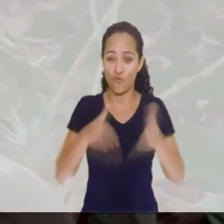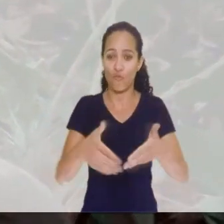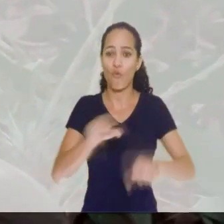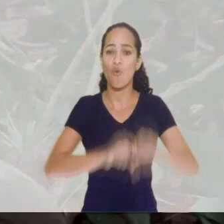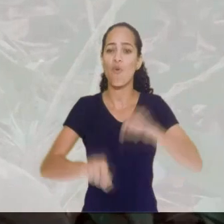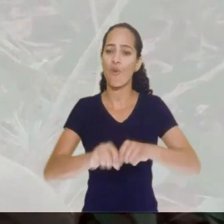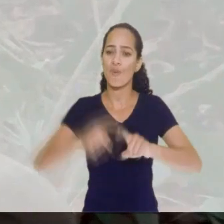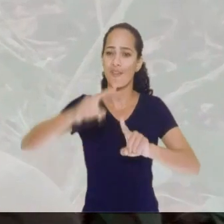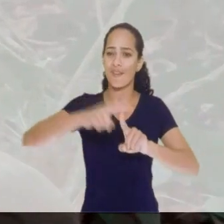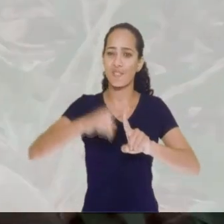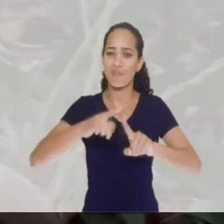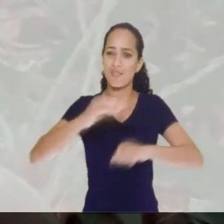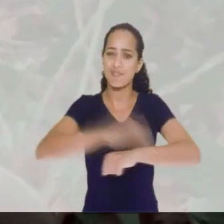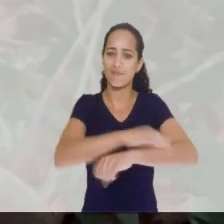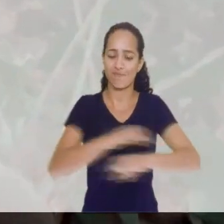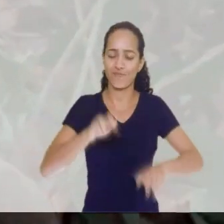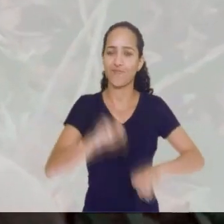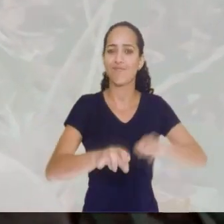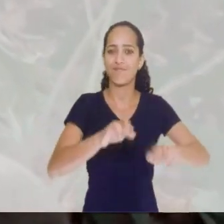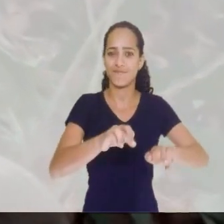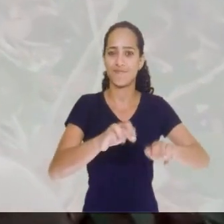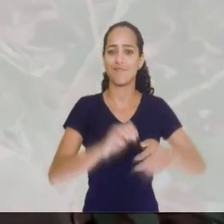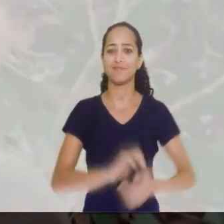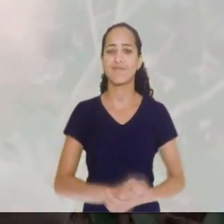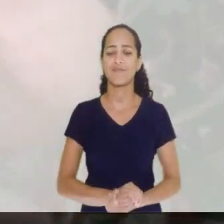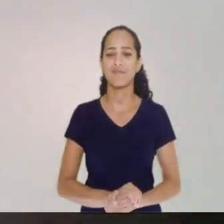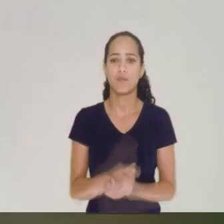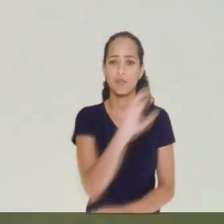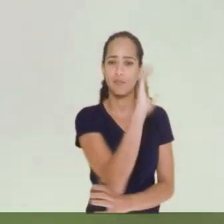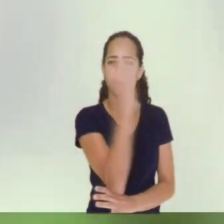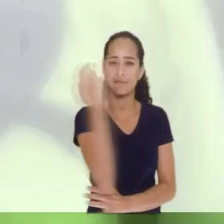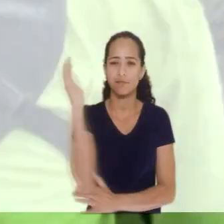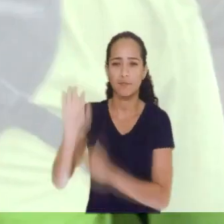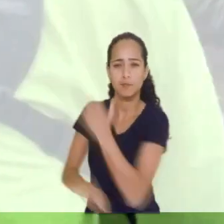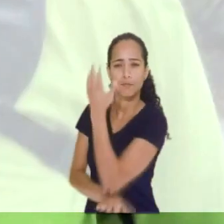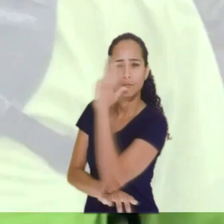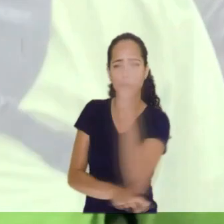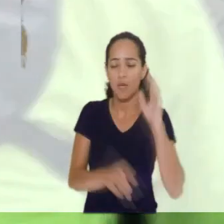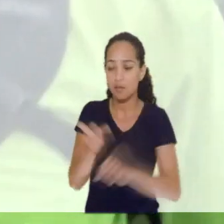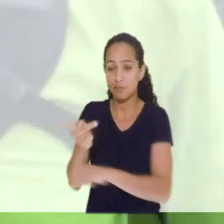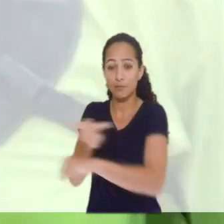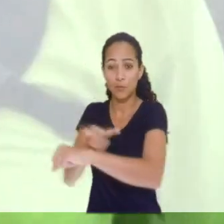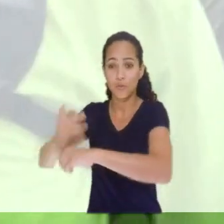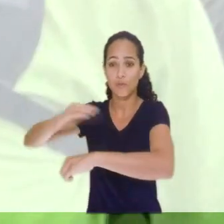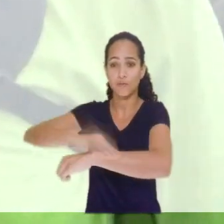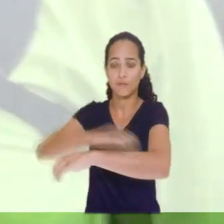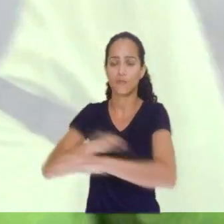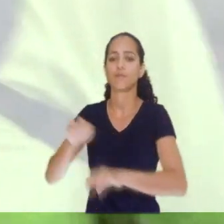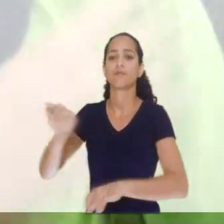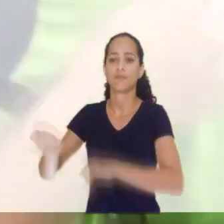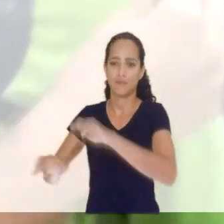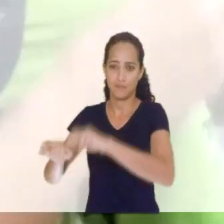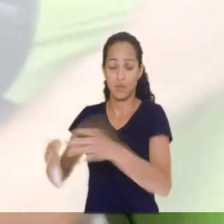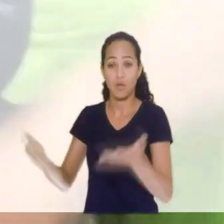vez do Melanophrynisco setiba. Vamos lá procurar o Pedro. Então a gente saiu dali do meio do mato, de onde estariam os